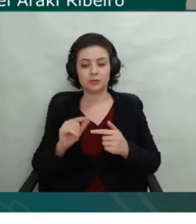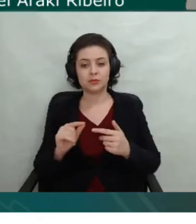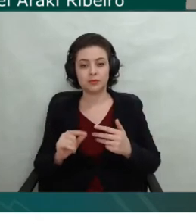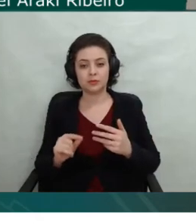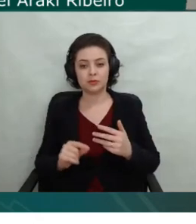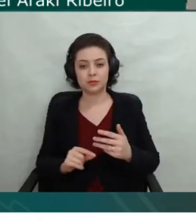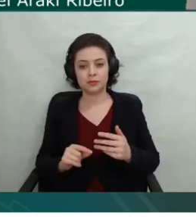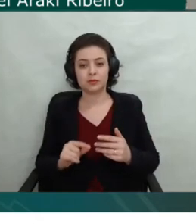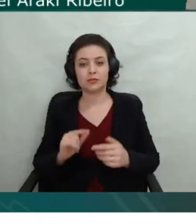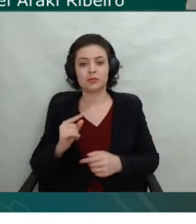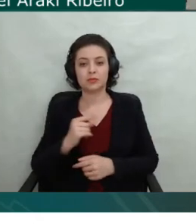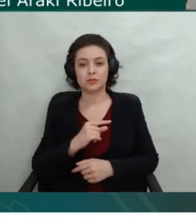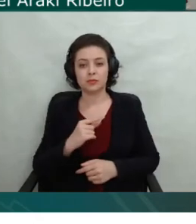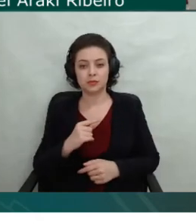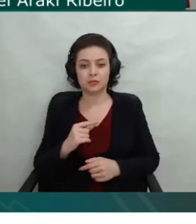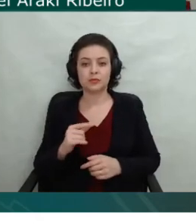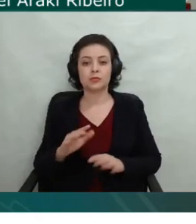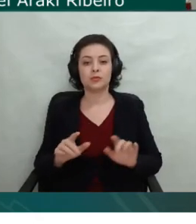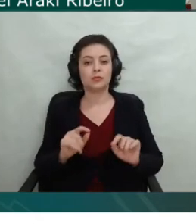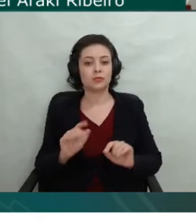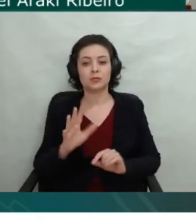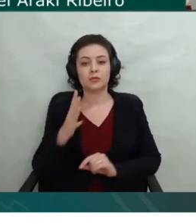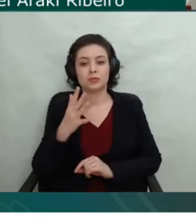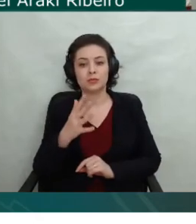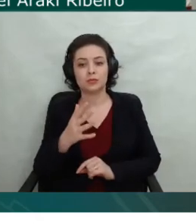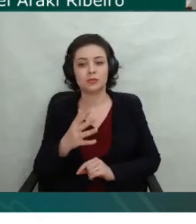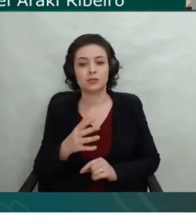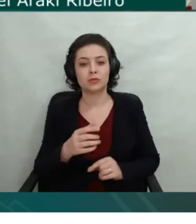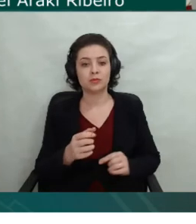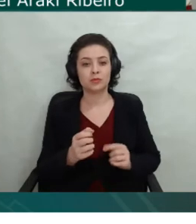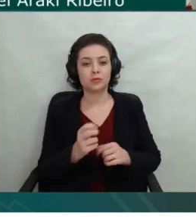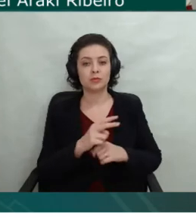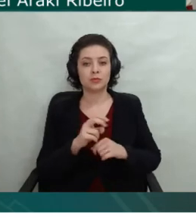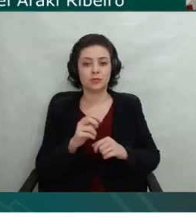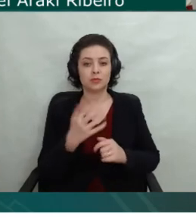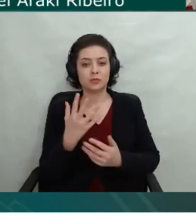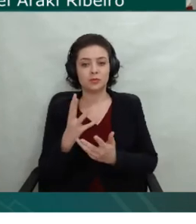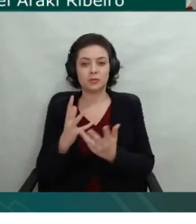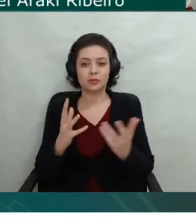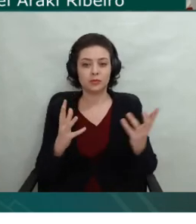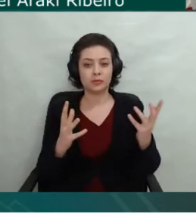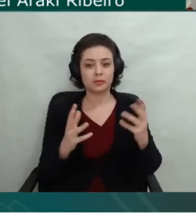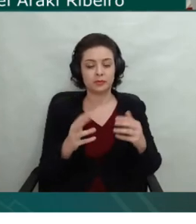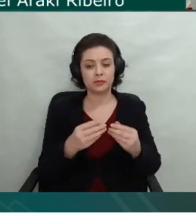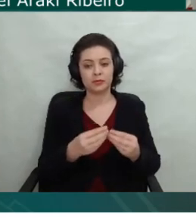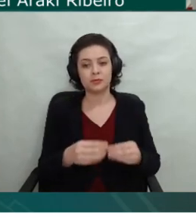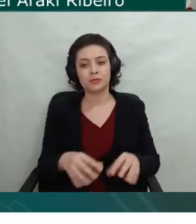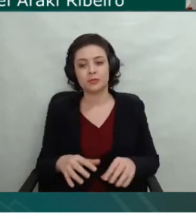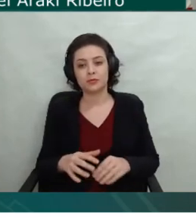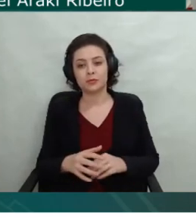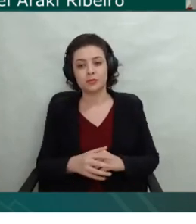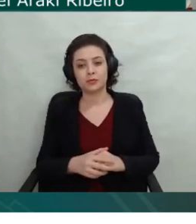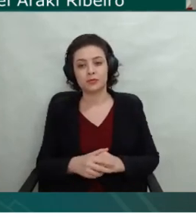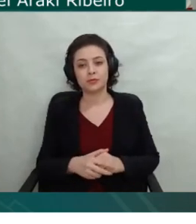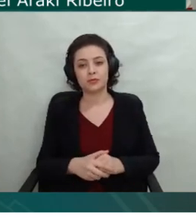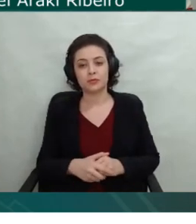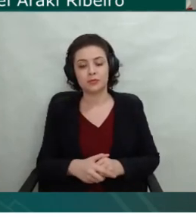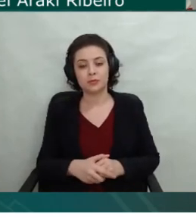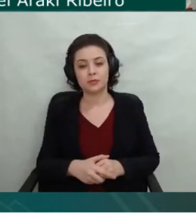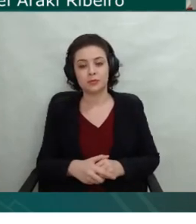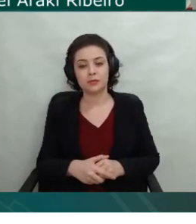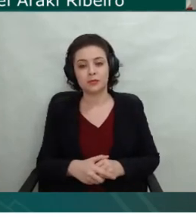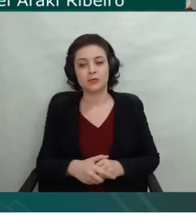da exposição a esses contaminantes ambientais. Mas, obviamente, muito acho que ser feito ainda, eu gosto